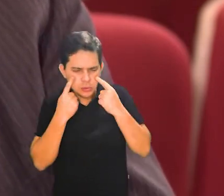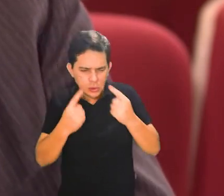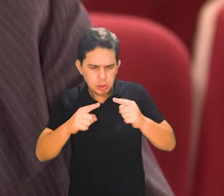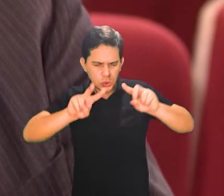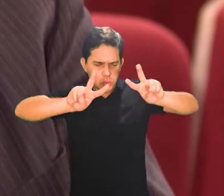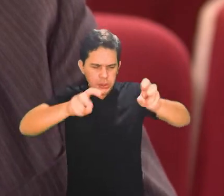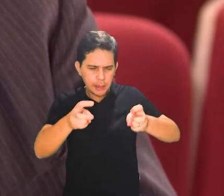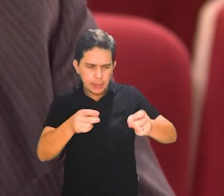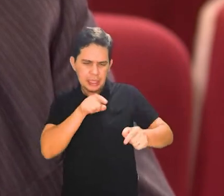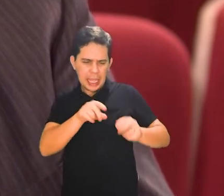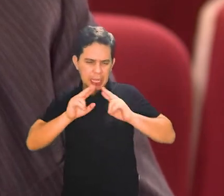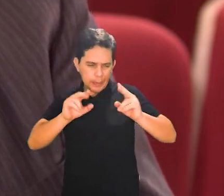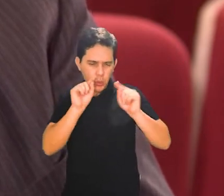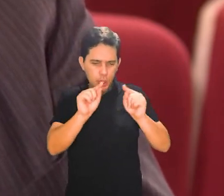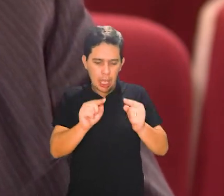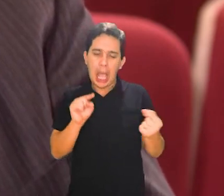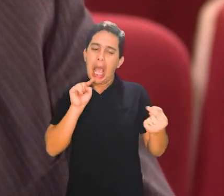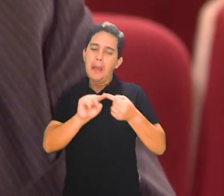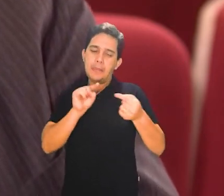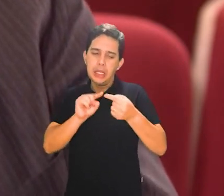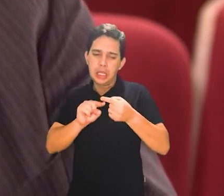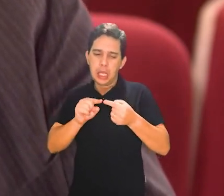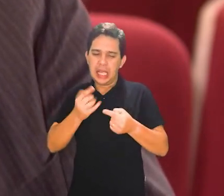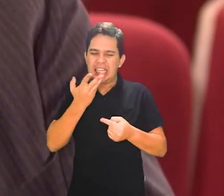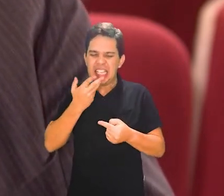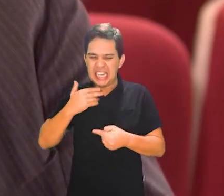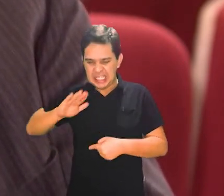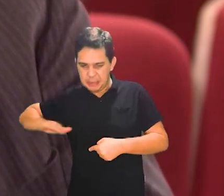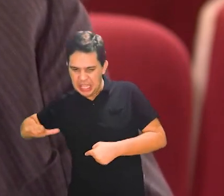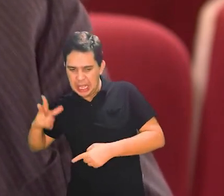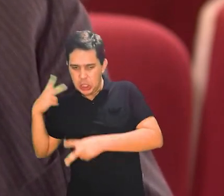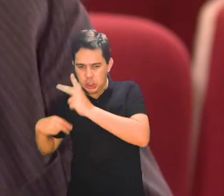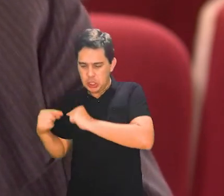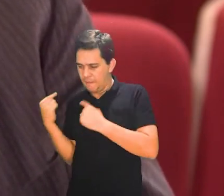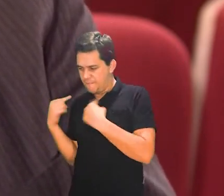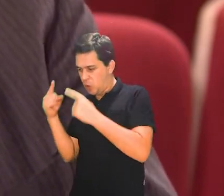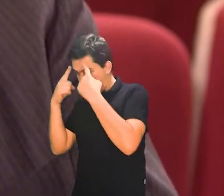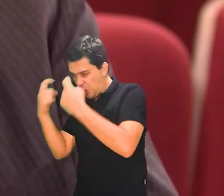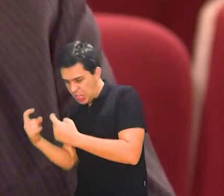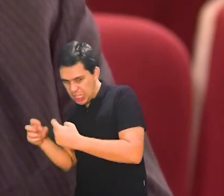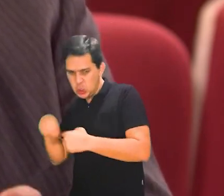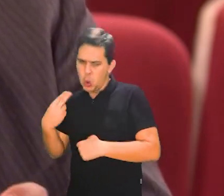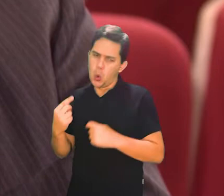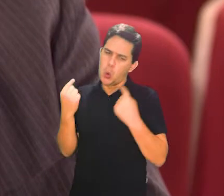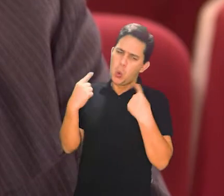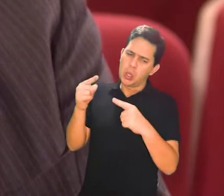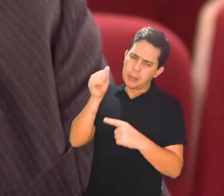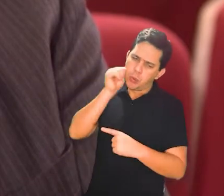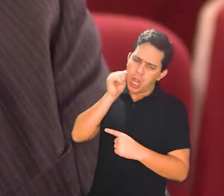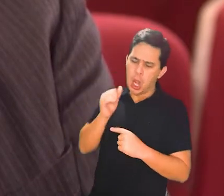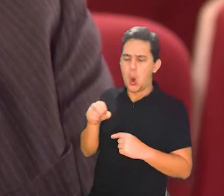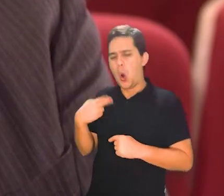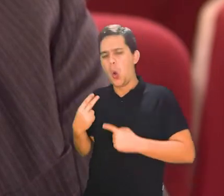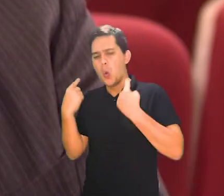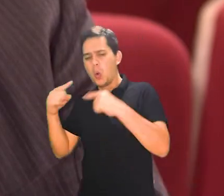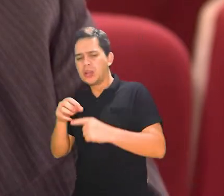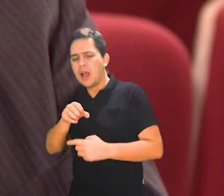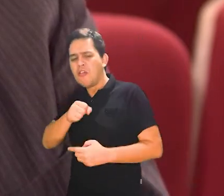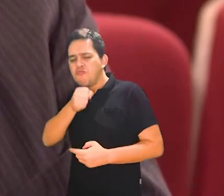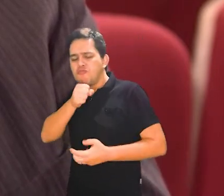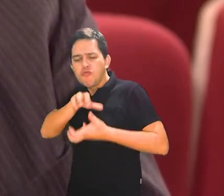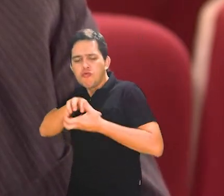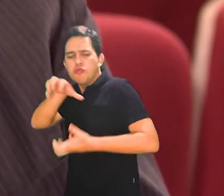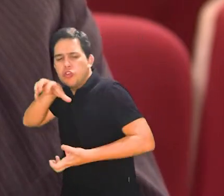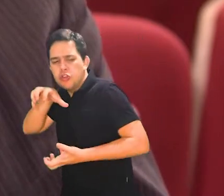ligada a idoso, à relação de consumo, à improbidade administrativa, né? Então, esse é um ponto